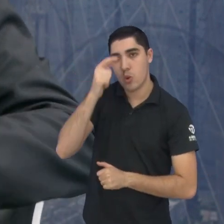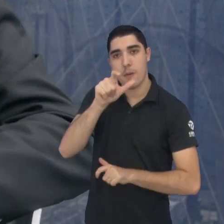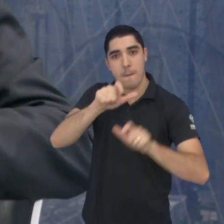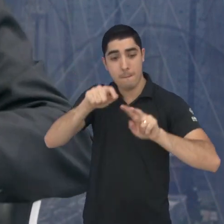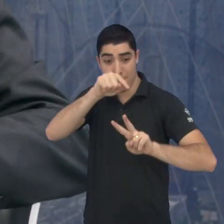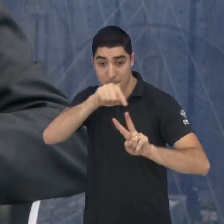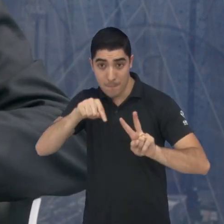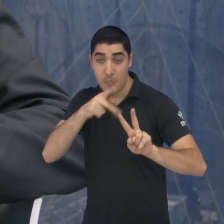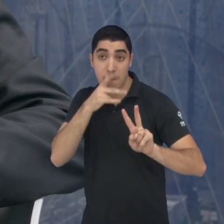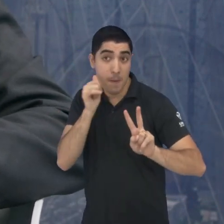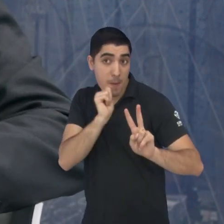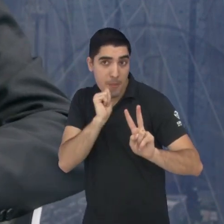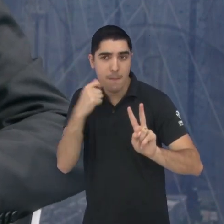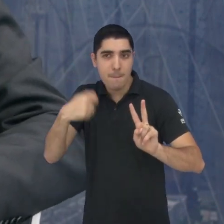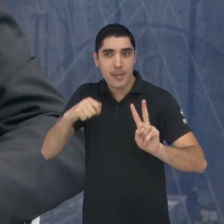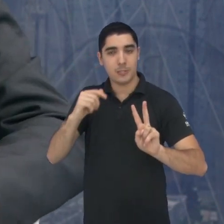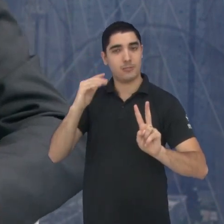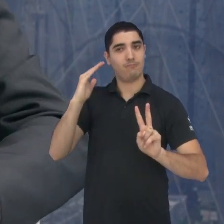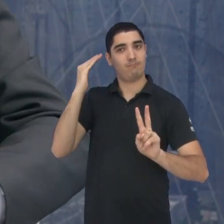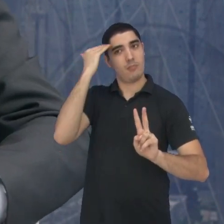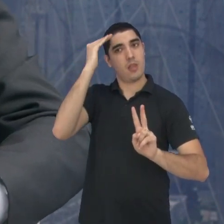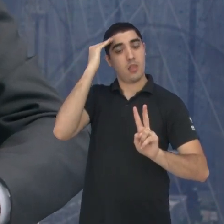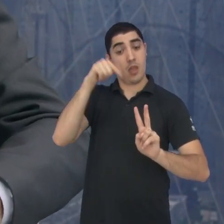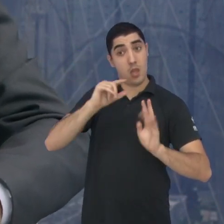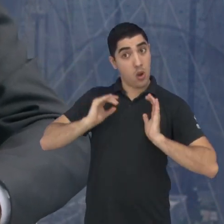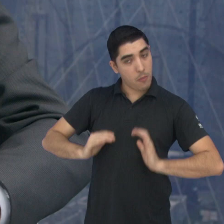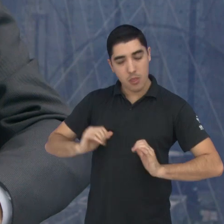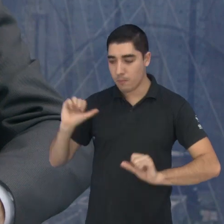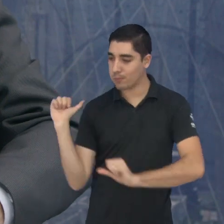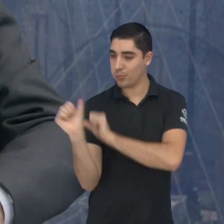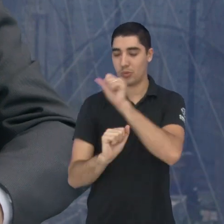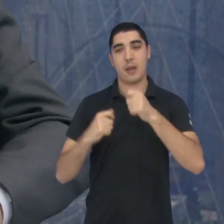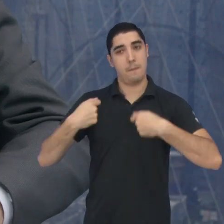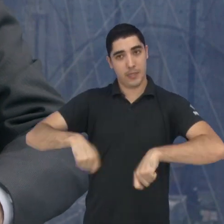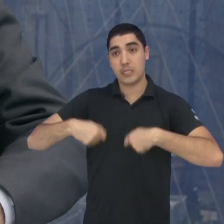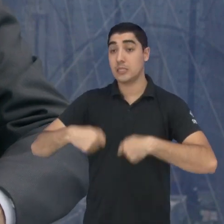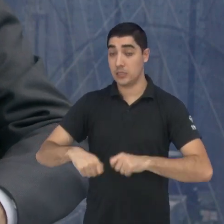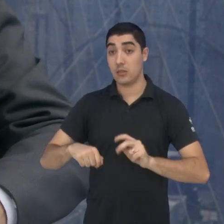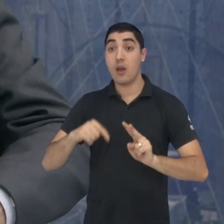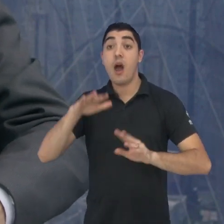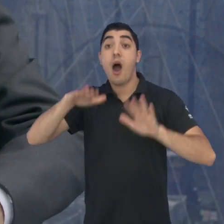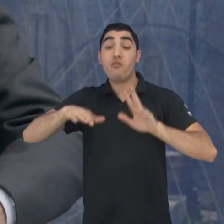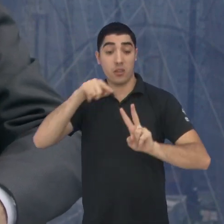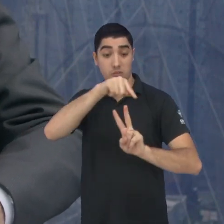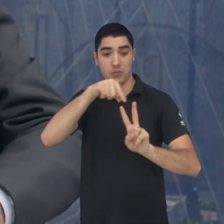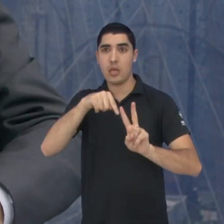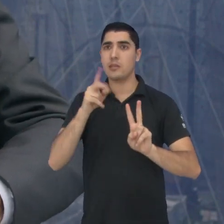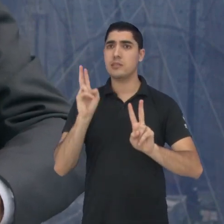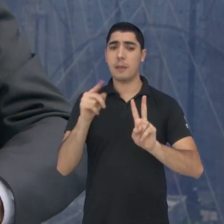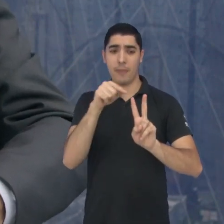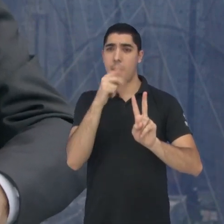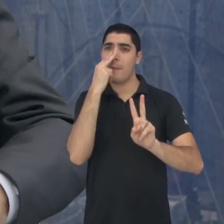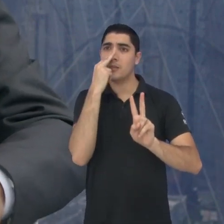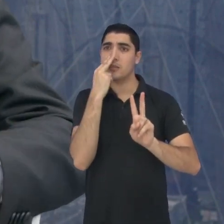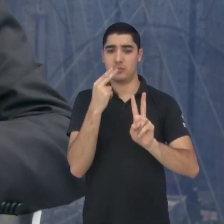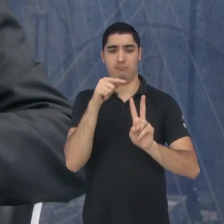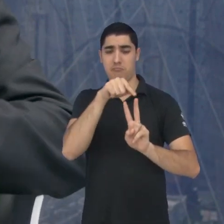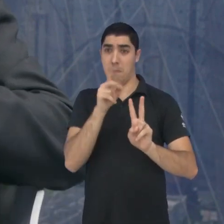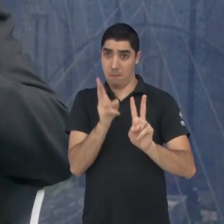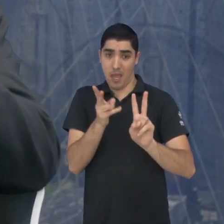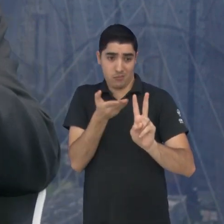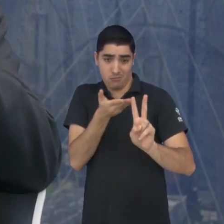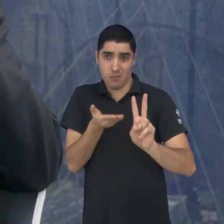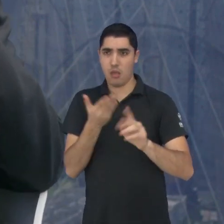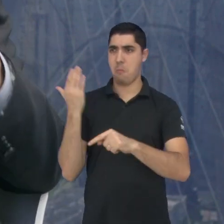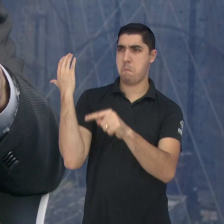pais revejam essa postura que eles têm, mesmo porque os próprios pais se expõem de forma excessiva, né? Até mesmo as